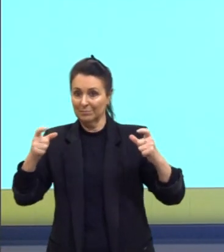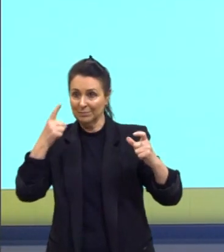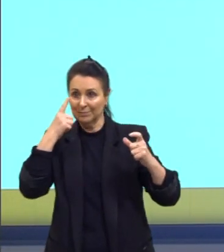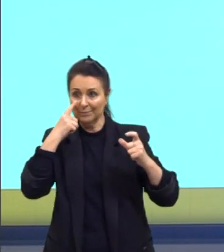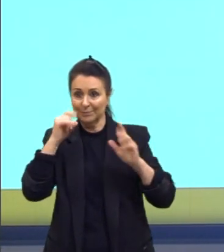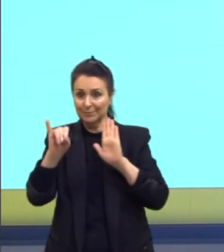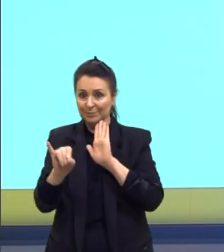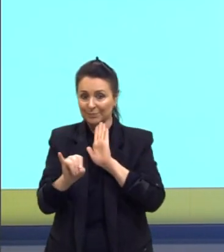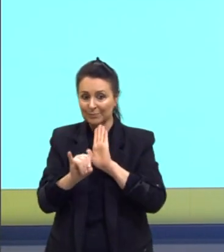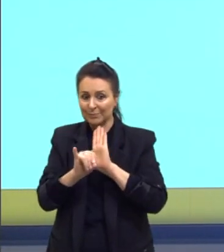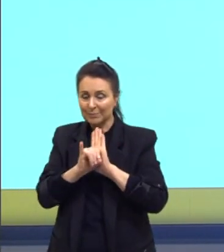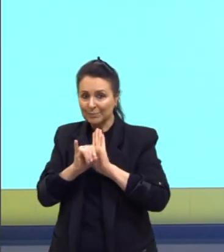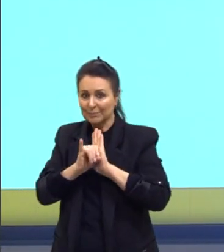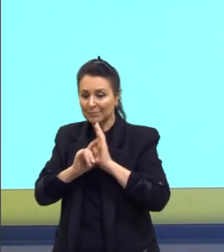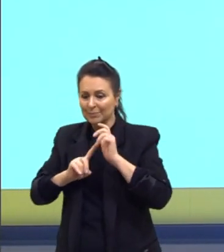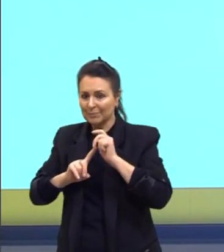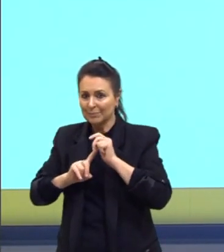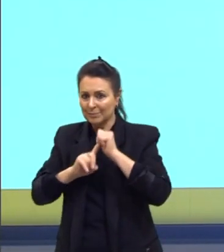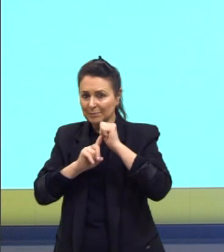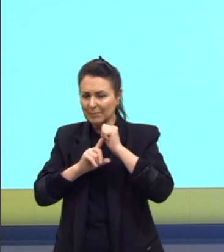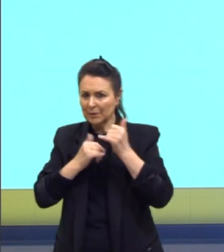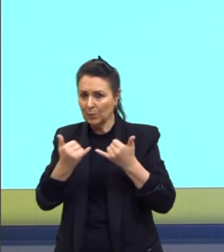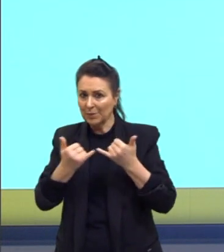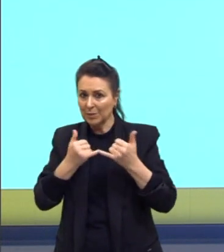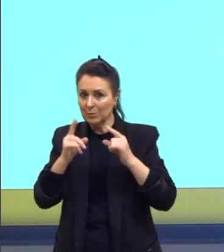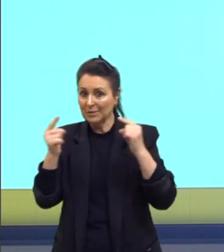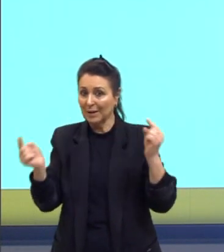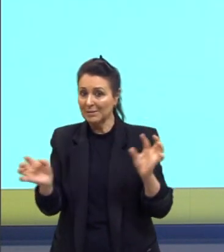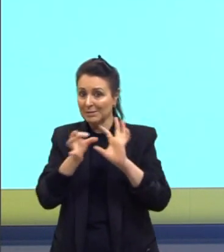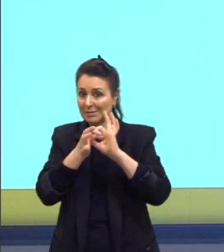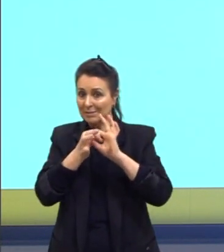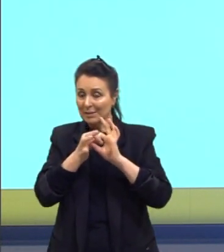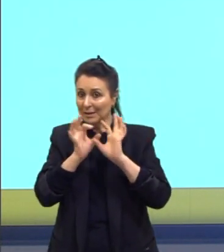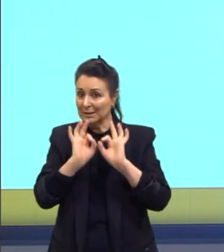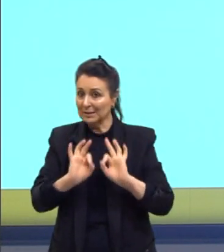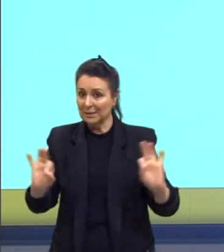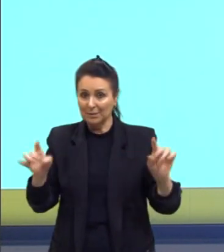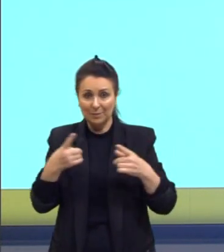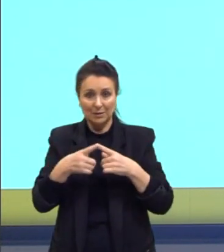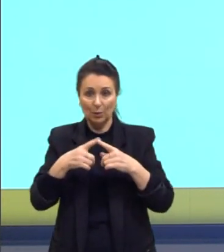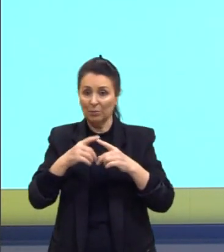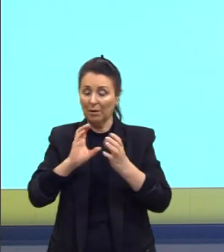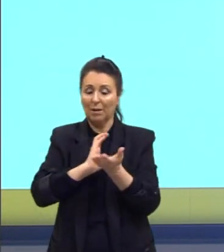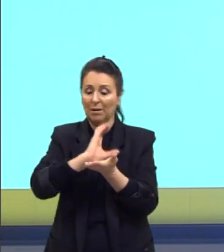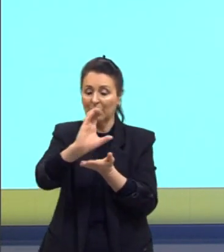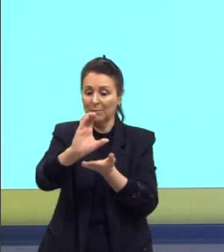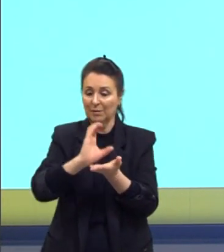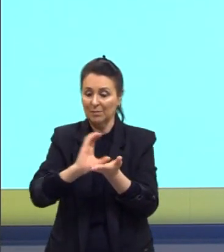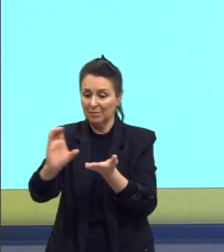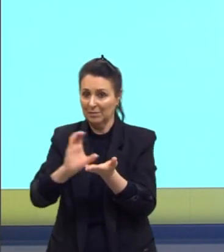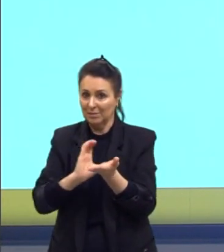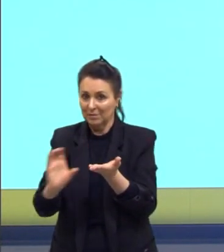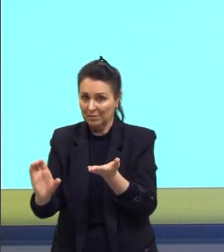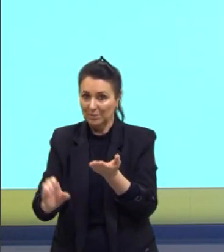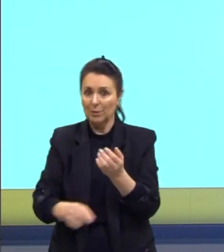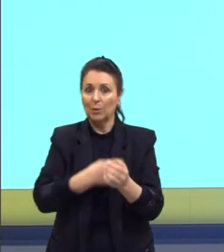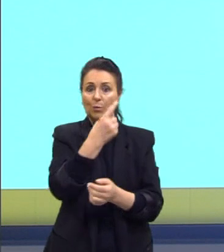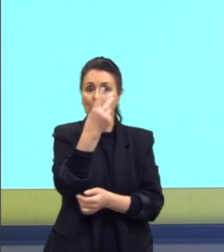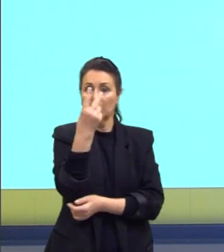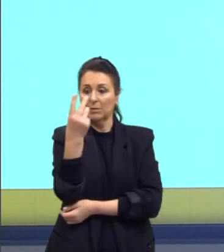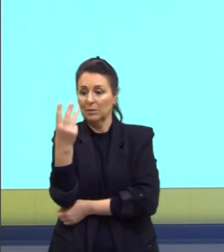cadeia principal e esse exemplo ele tá simples porque ele não tem ramificação então eu vou contar né um dois